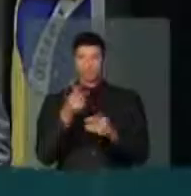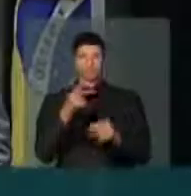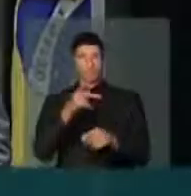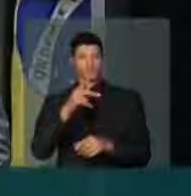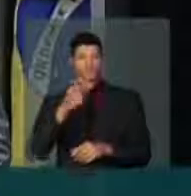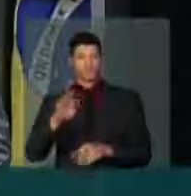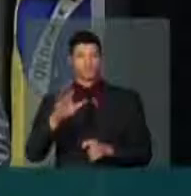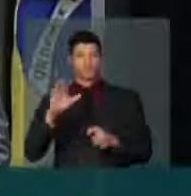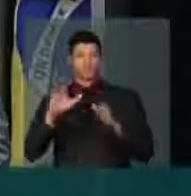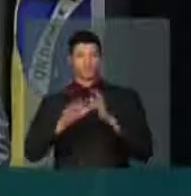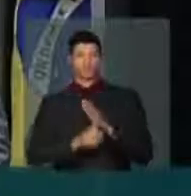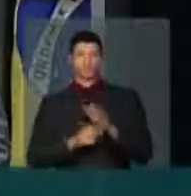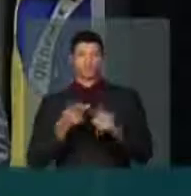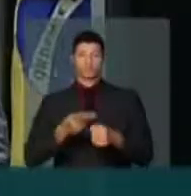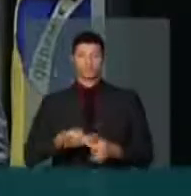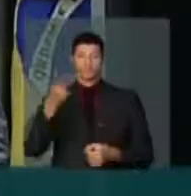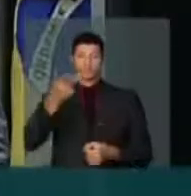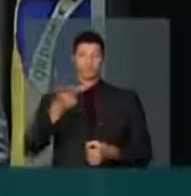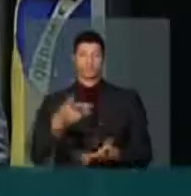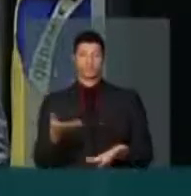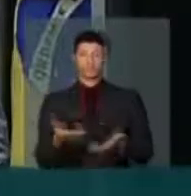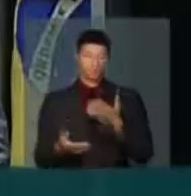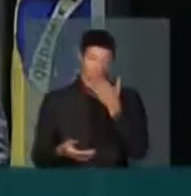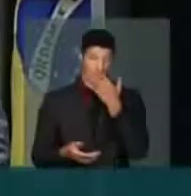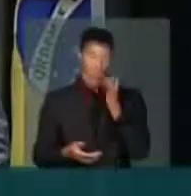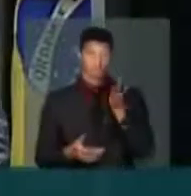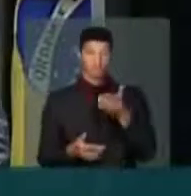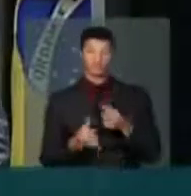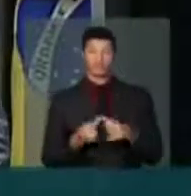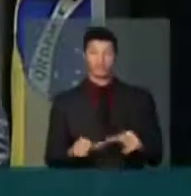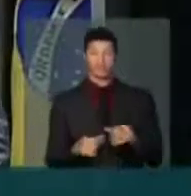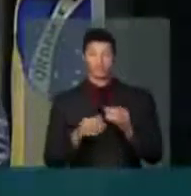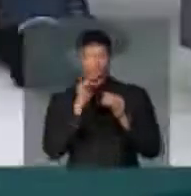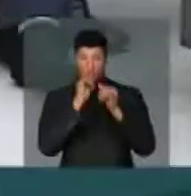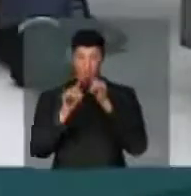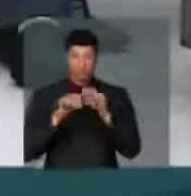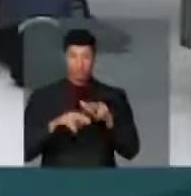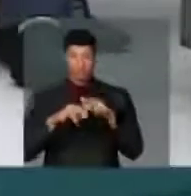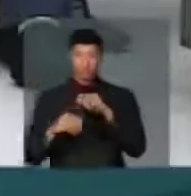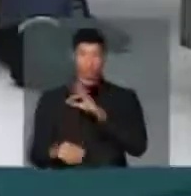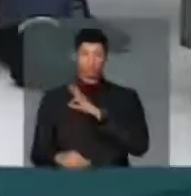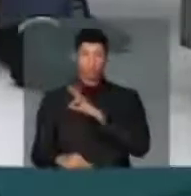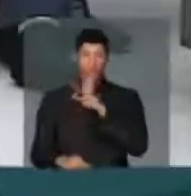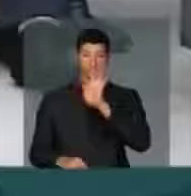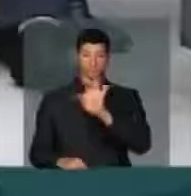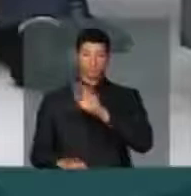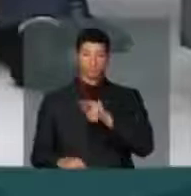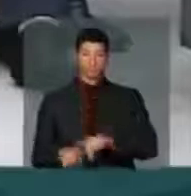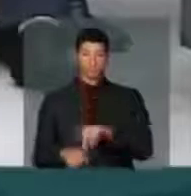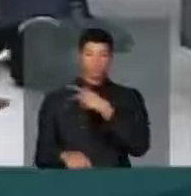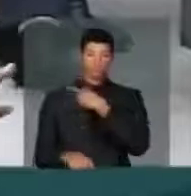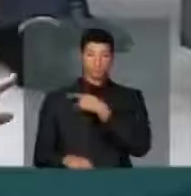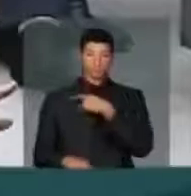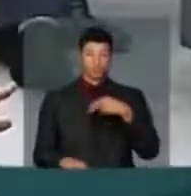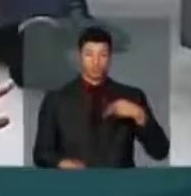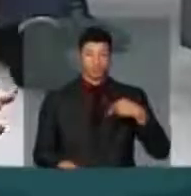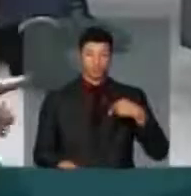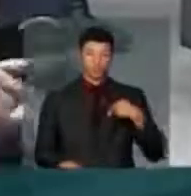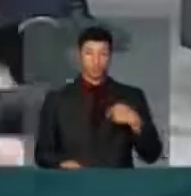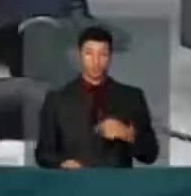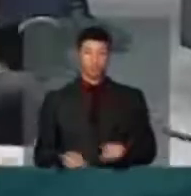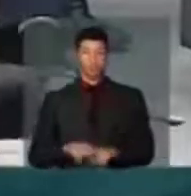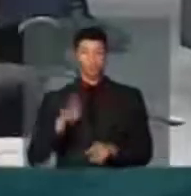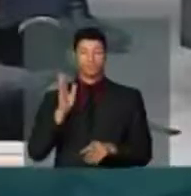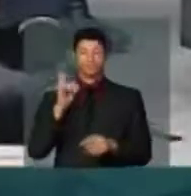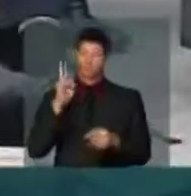que rouba da Petrobras, não é? Que já está lá denunciado pela Polícia Federal e pelo Ministério Público. Já prenderam o Duque,